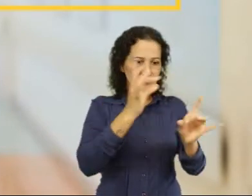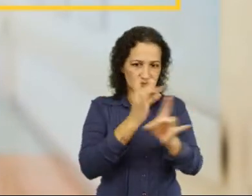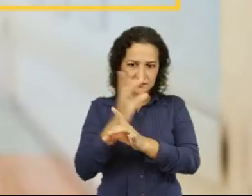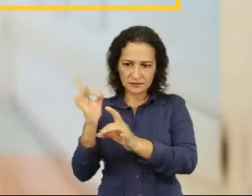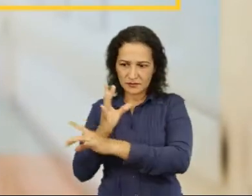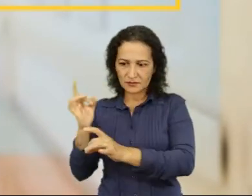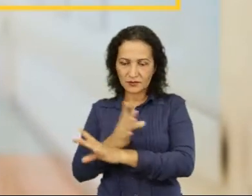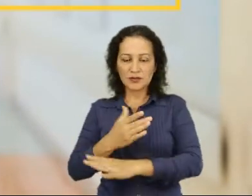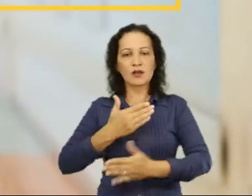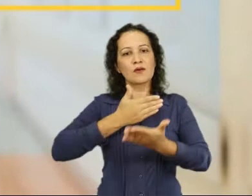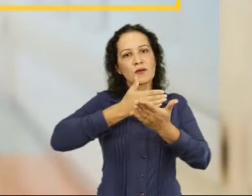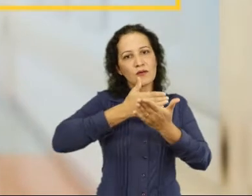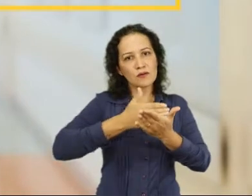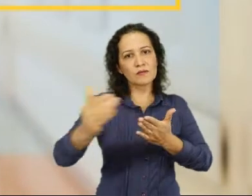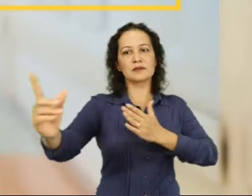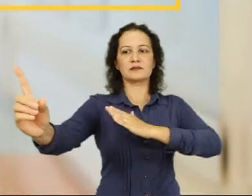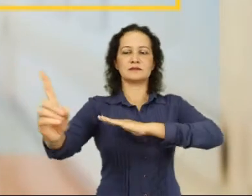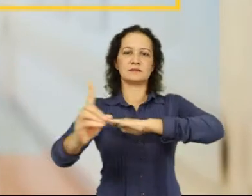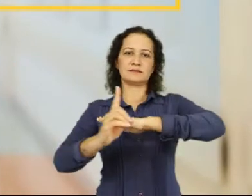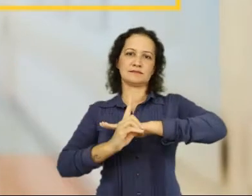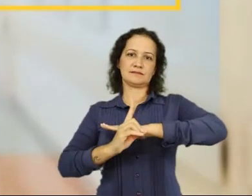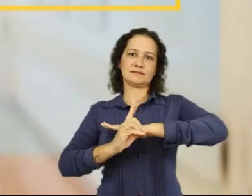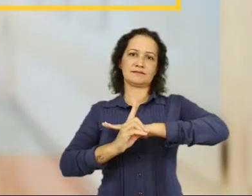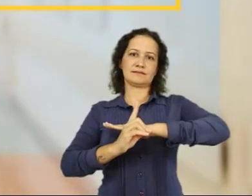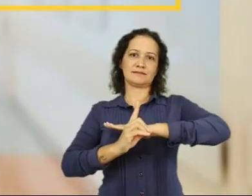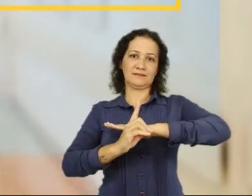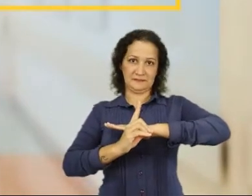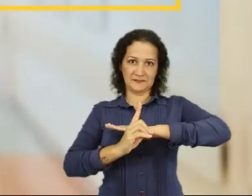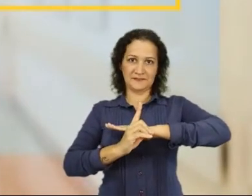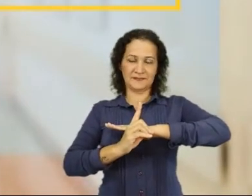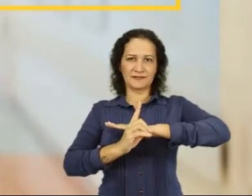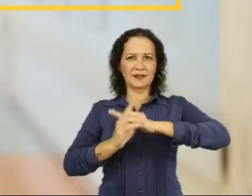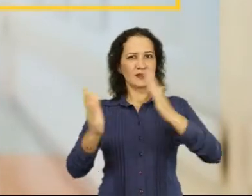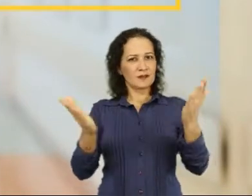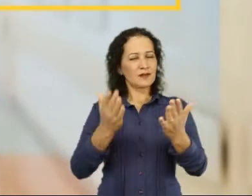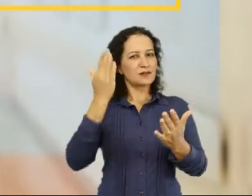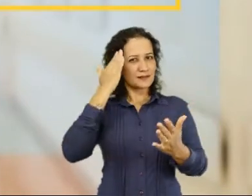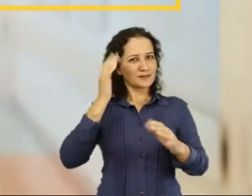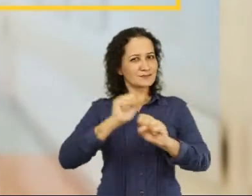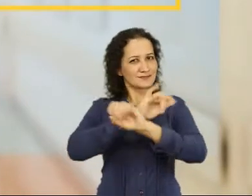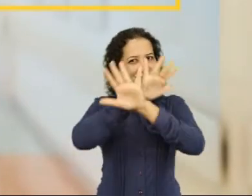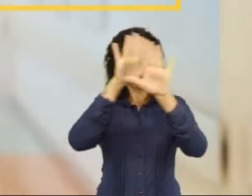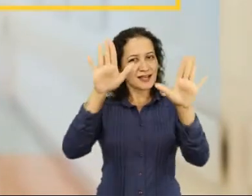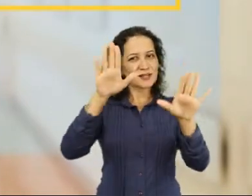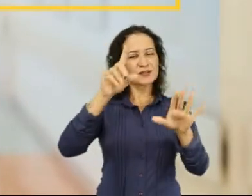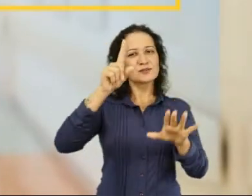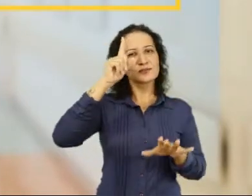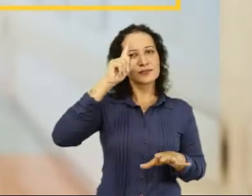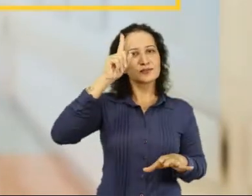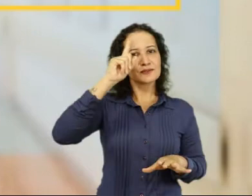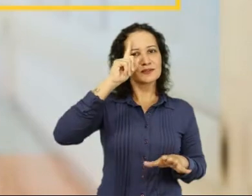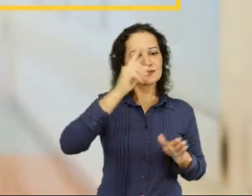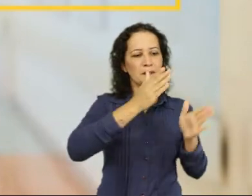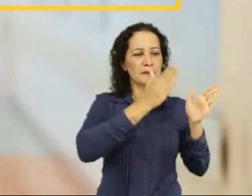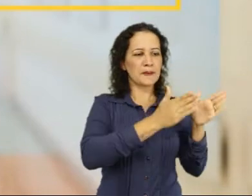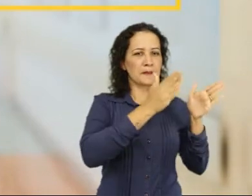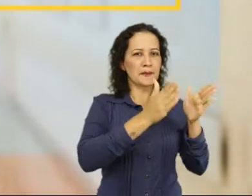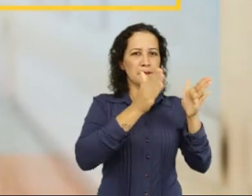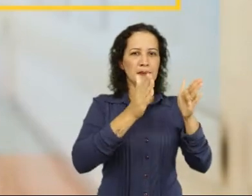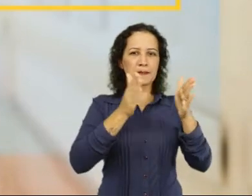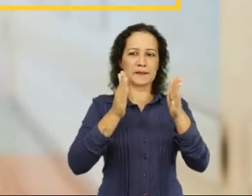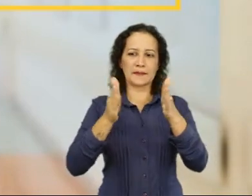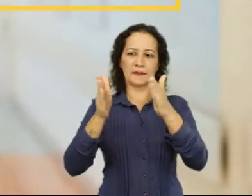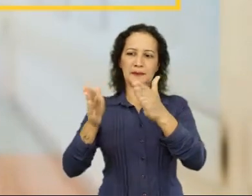aos usuários do Sistema Único de Saúde na sala de vacina. Então, até aqui, você já consegue observar que a rotina diária, ela necessita de